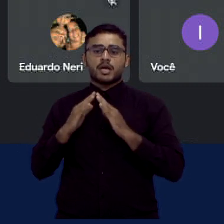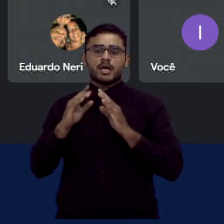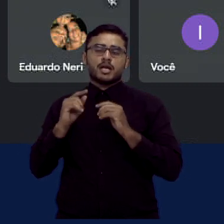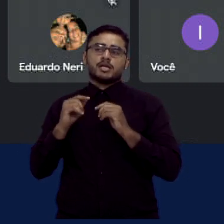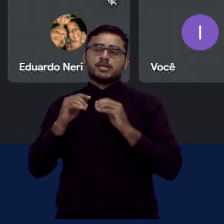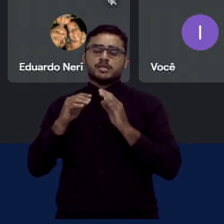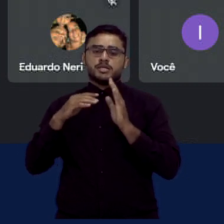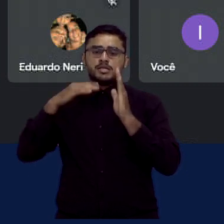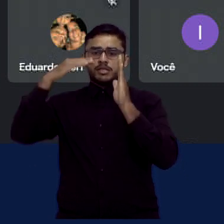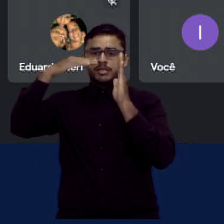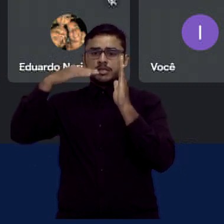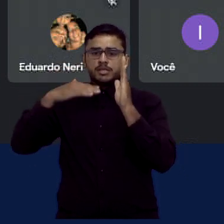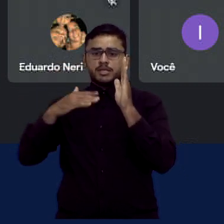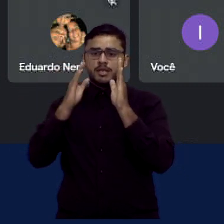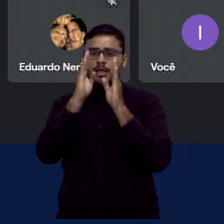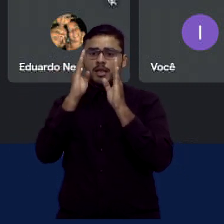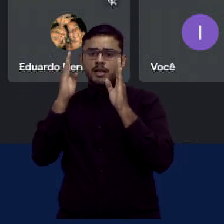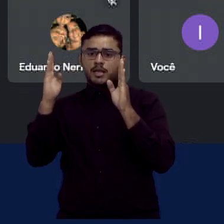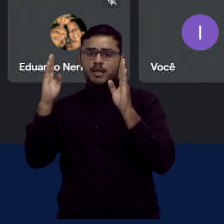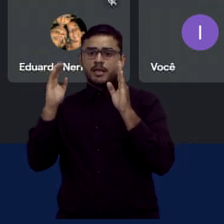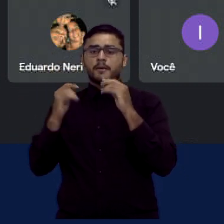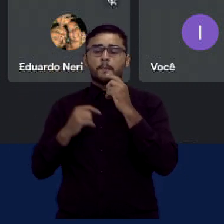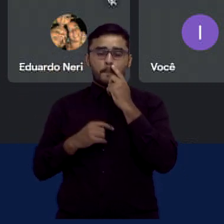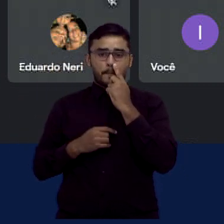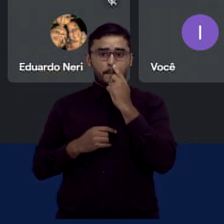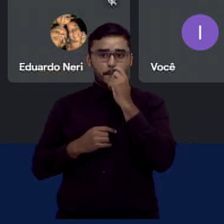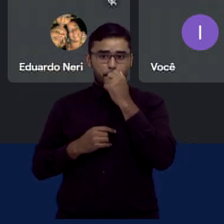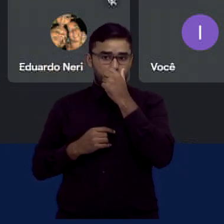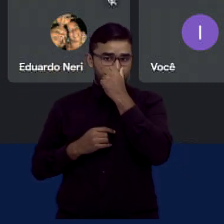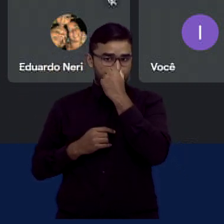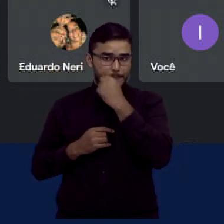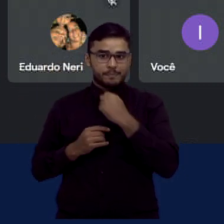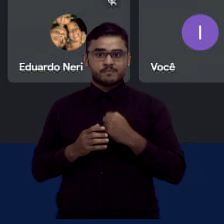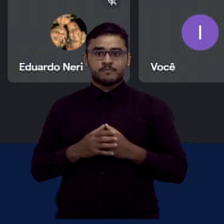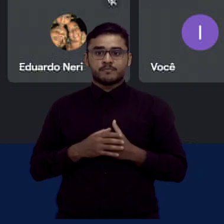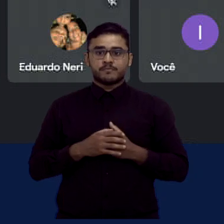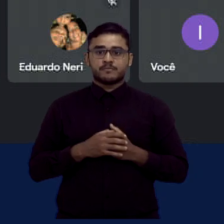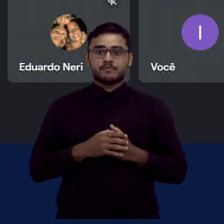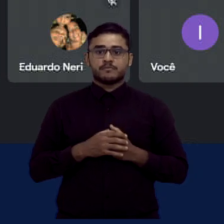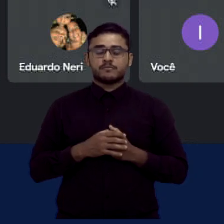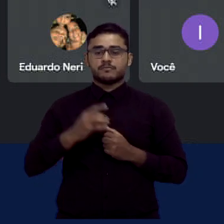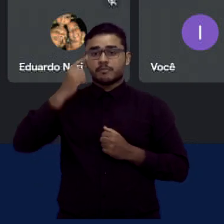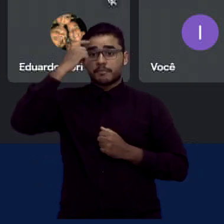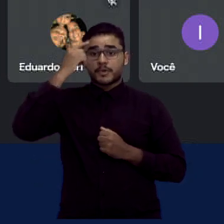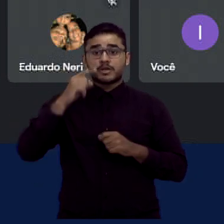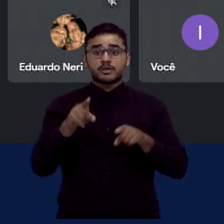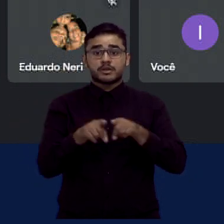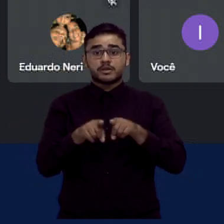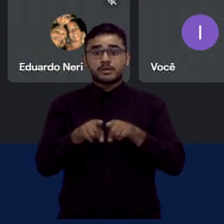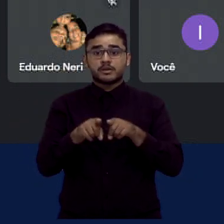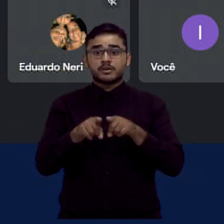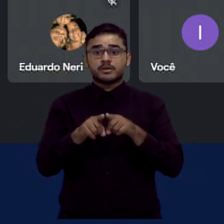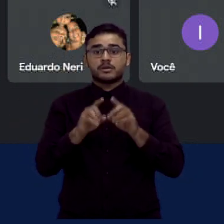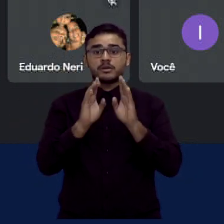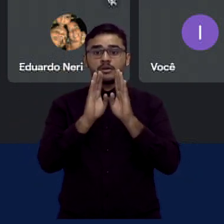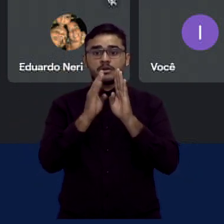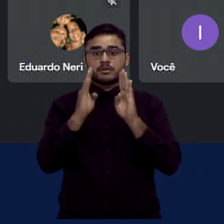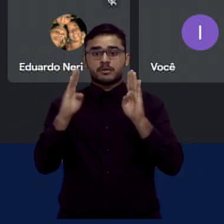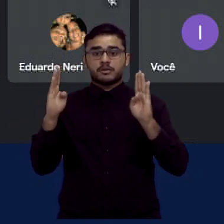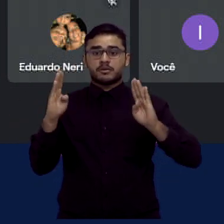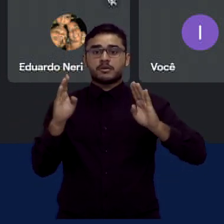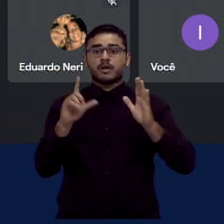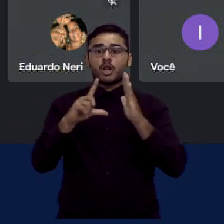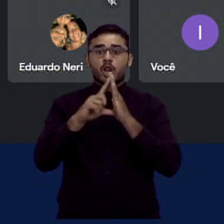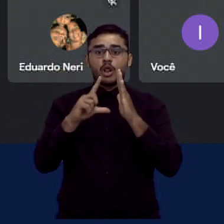estante. Certo? Mas as livrarias, que aí é um modelo de negócio, né? Elas sofreram. E talvez o